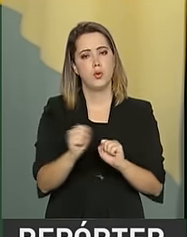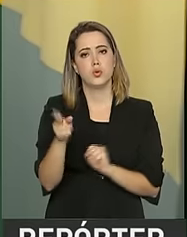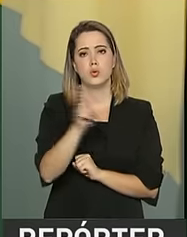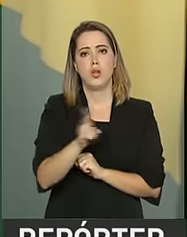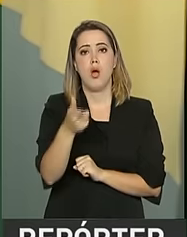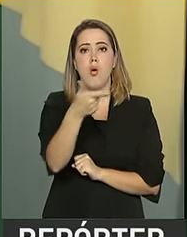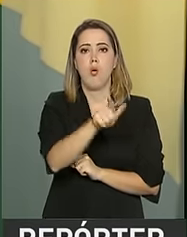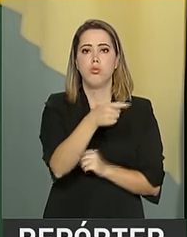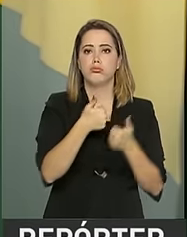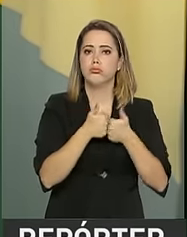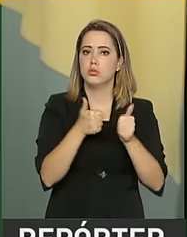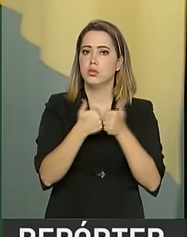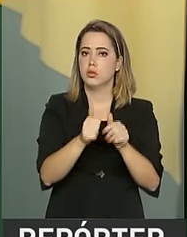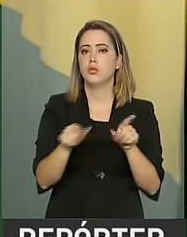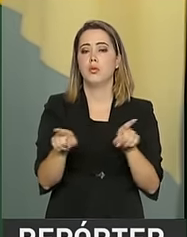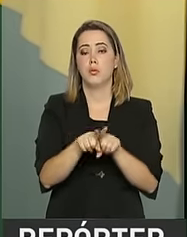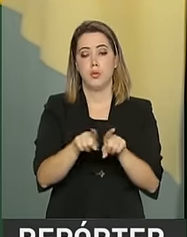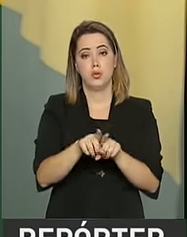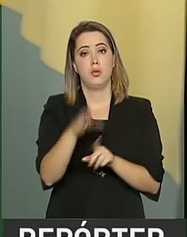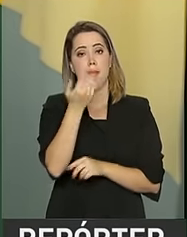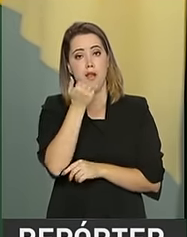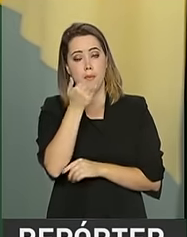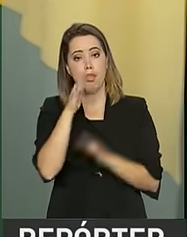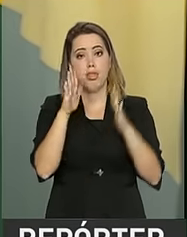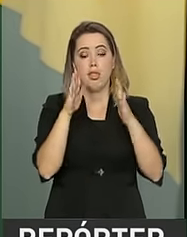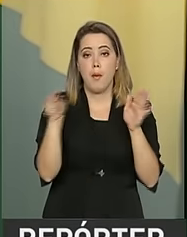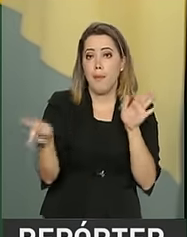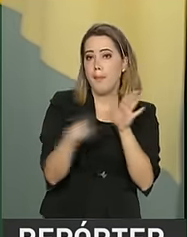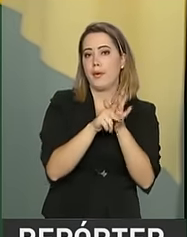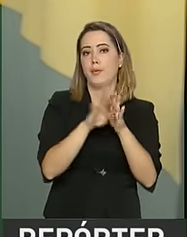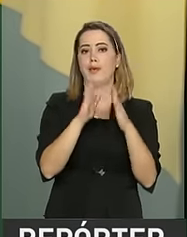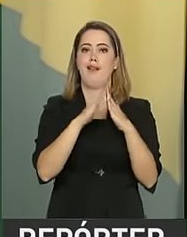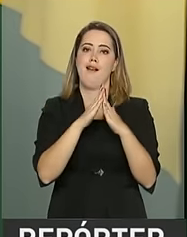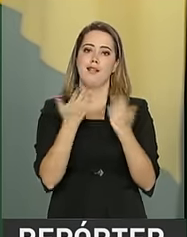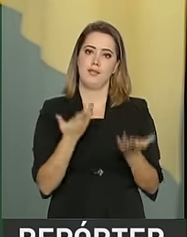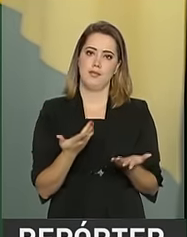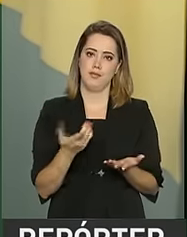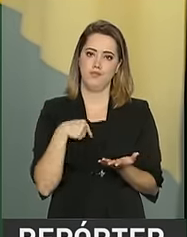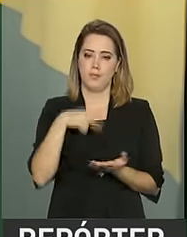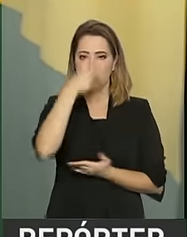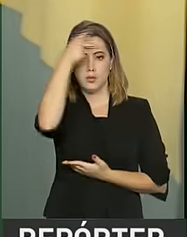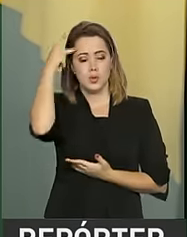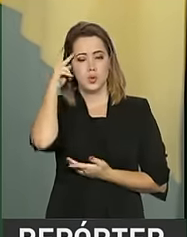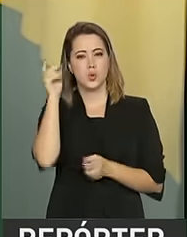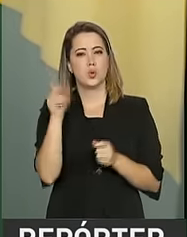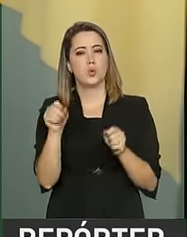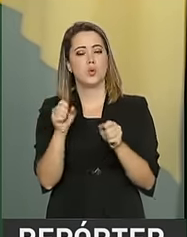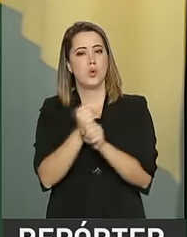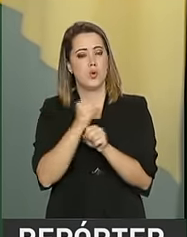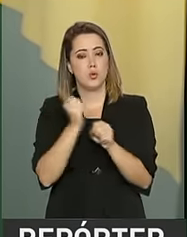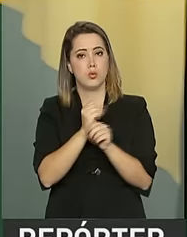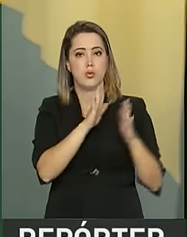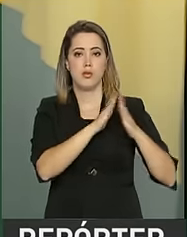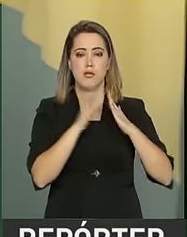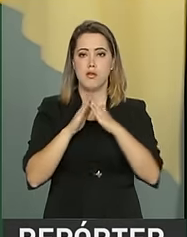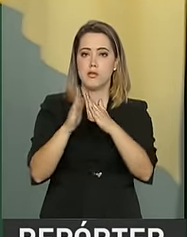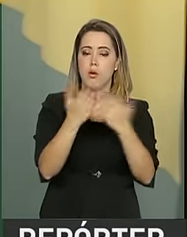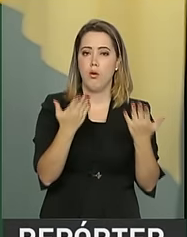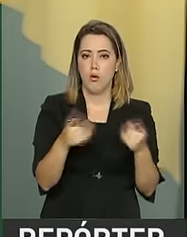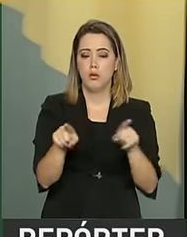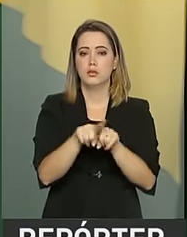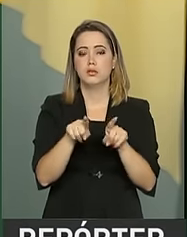merenda possam ter comida em casa aqueles que fizerem a as suas escolas os seus grupos escolares Seu ensino